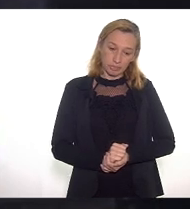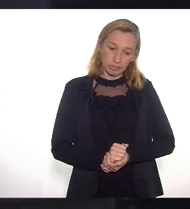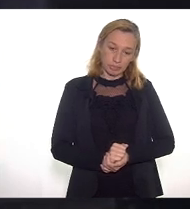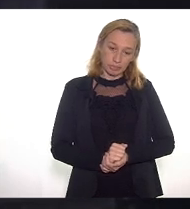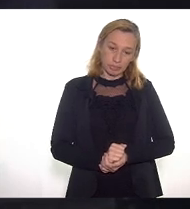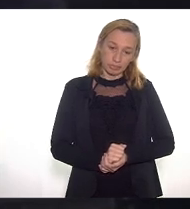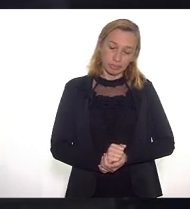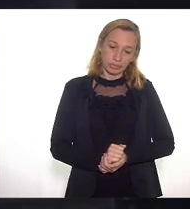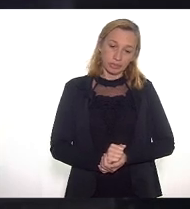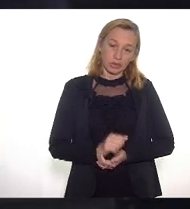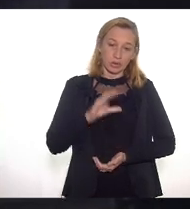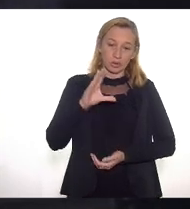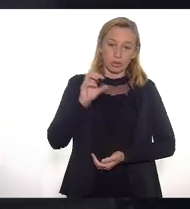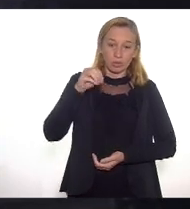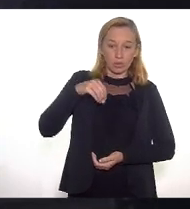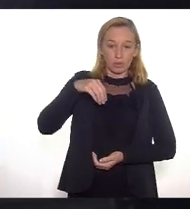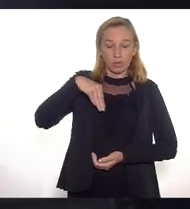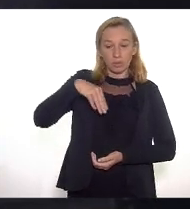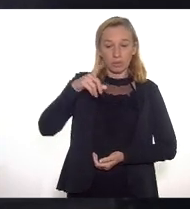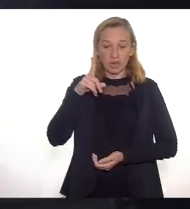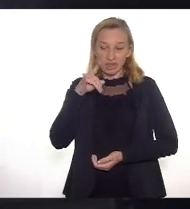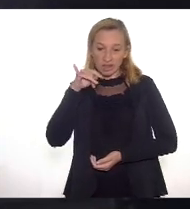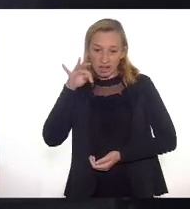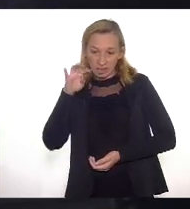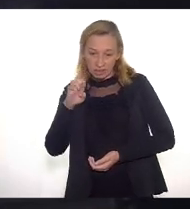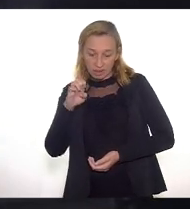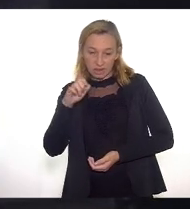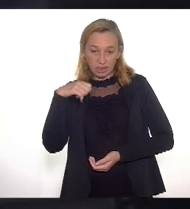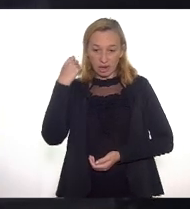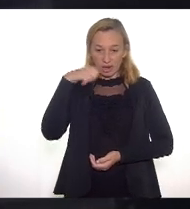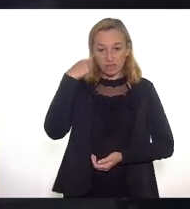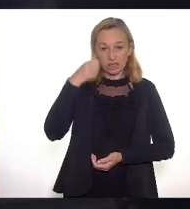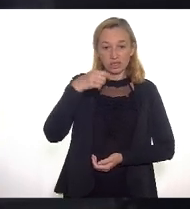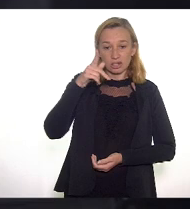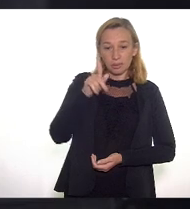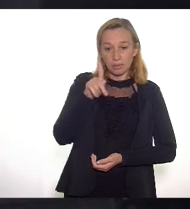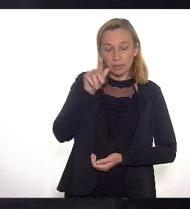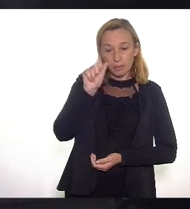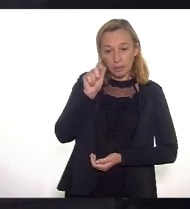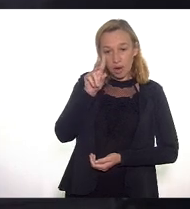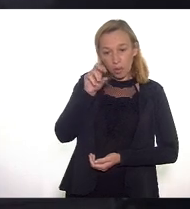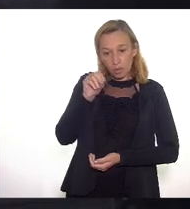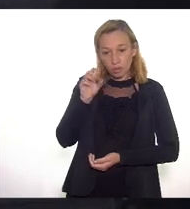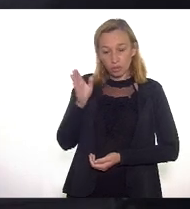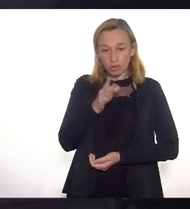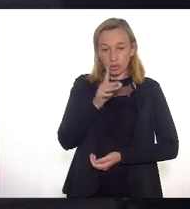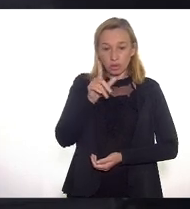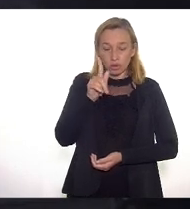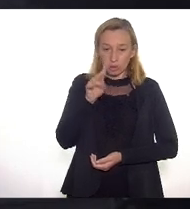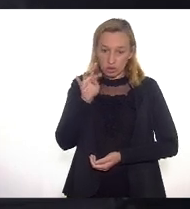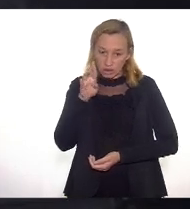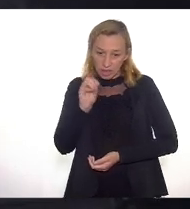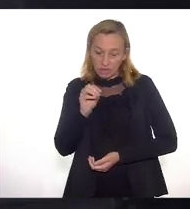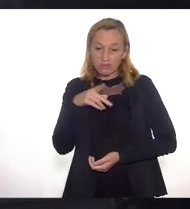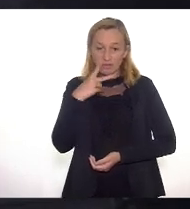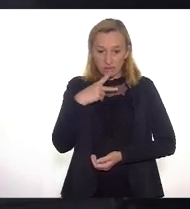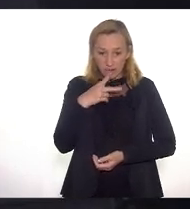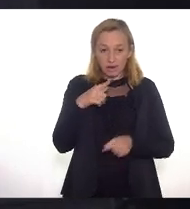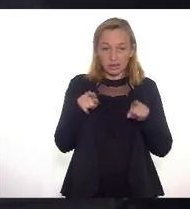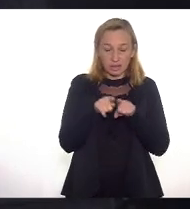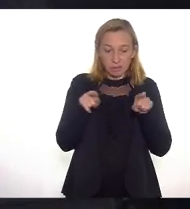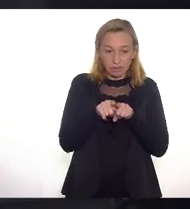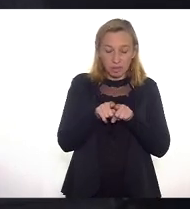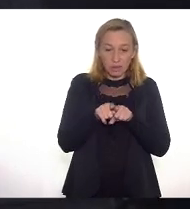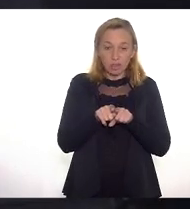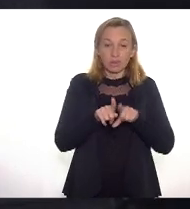do comediante, do artista Paulo Gustavo. Dizer que também tem um projeto de minha autoria